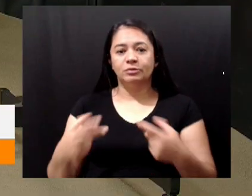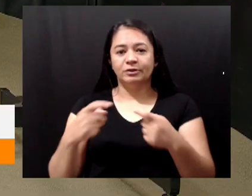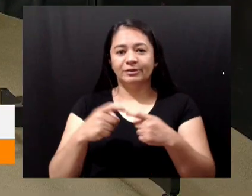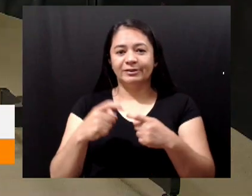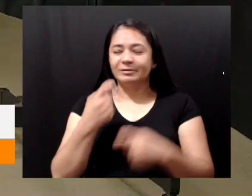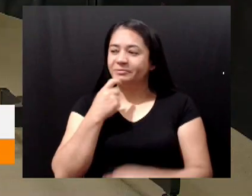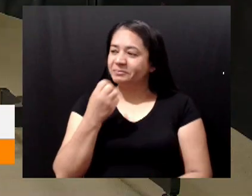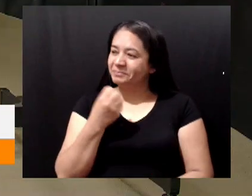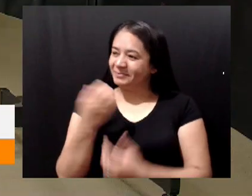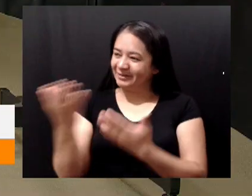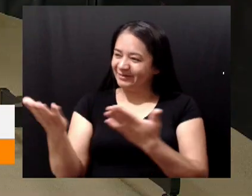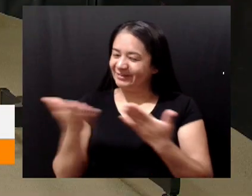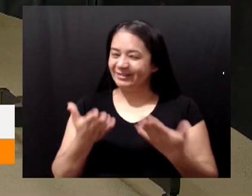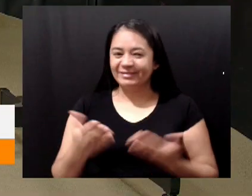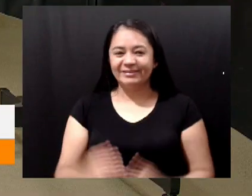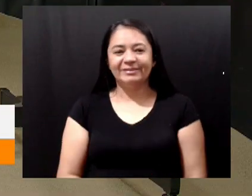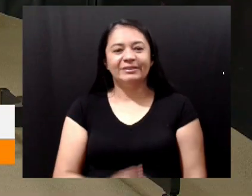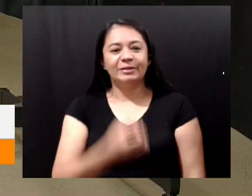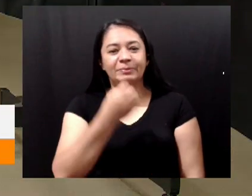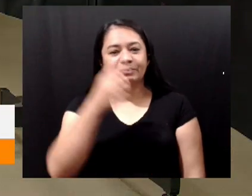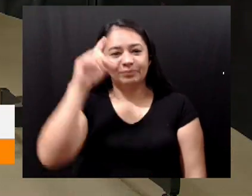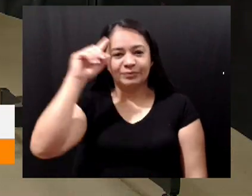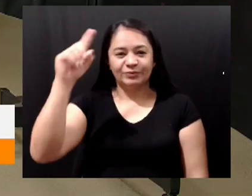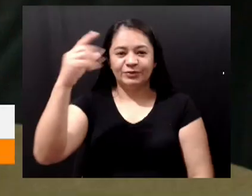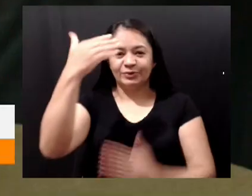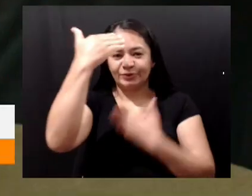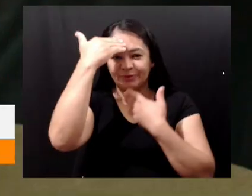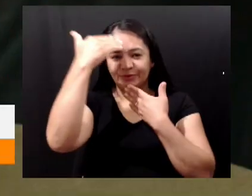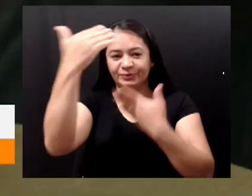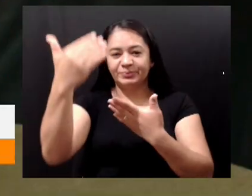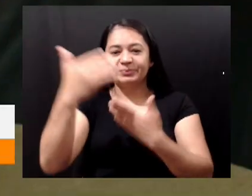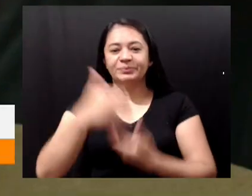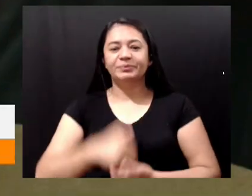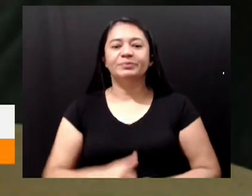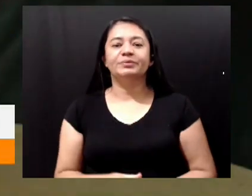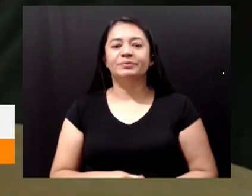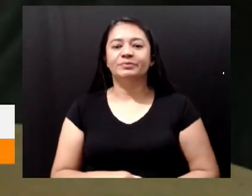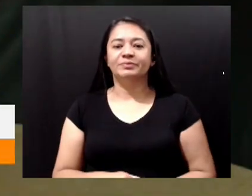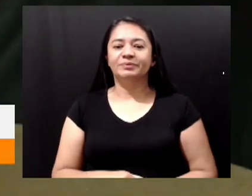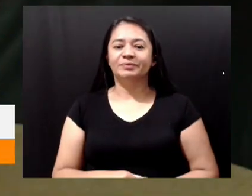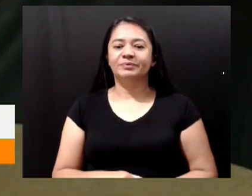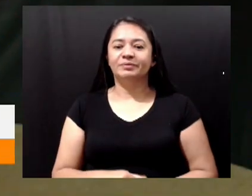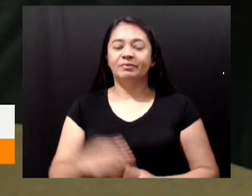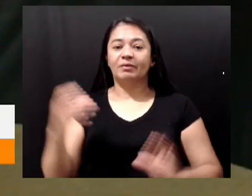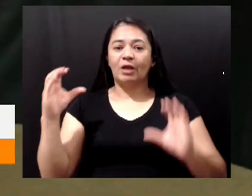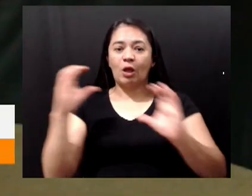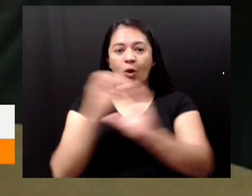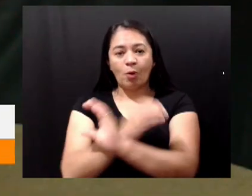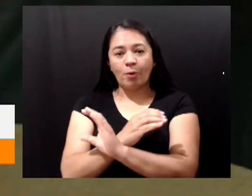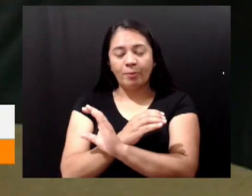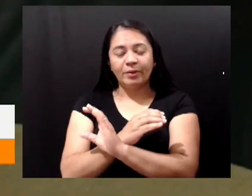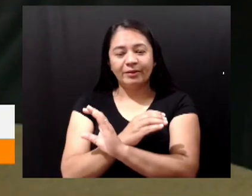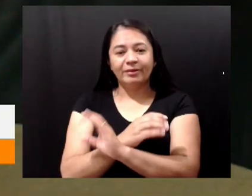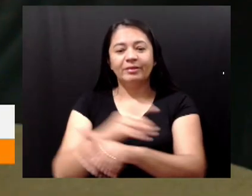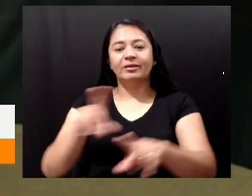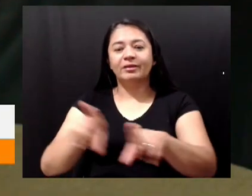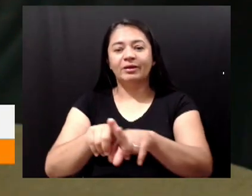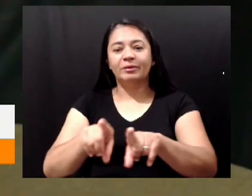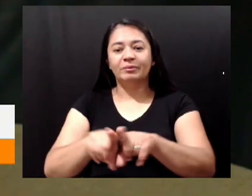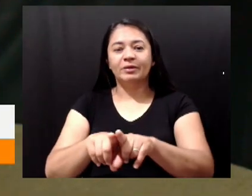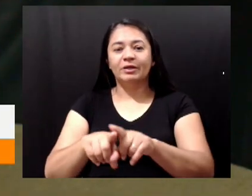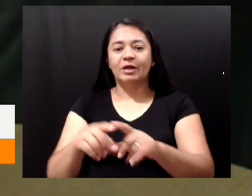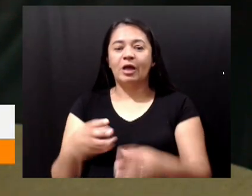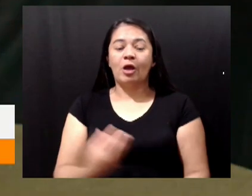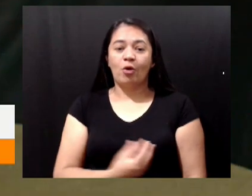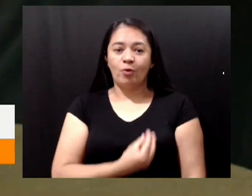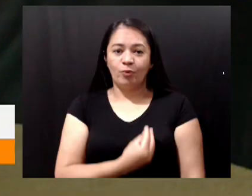Bom dia, Rúbia. Obrigada pelo convite. Maravilha. Para completar o nosso time de hoje, participando ao vivo conosco pelo Zoom,